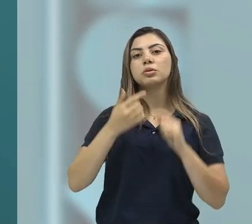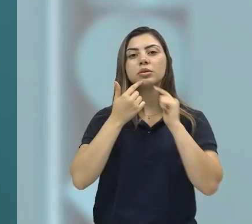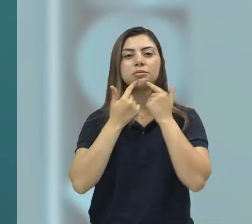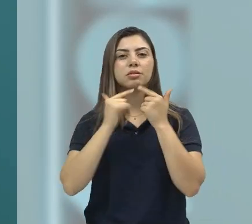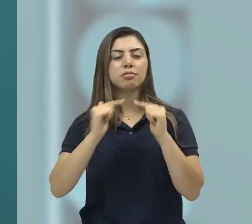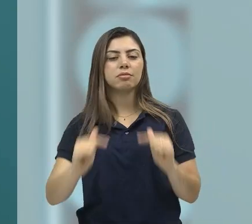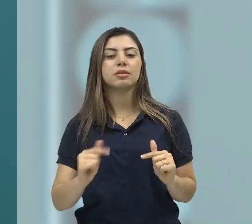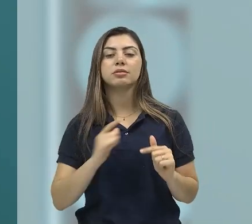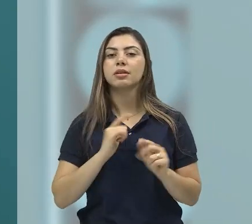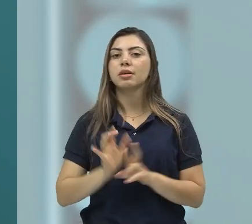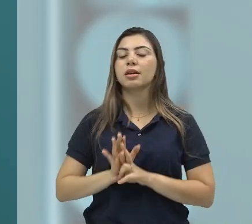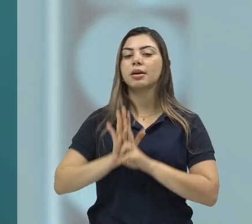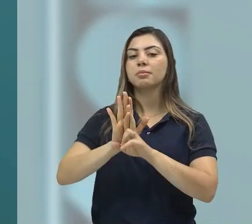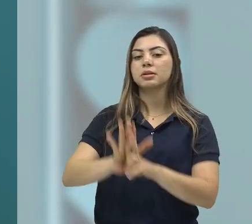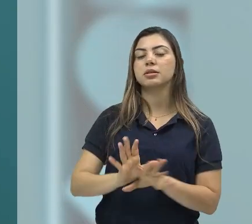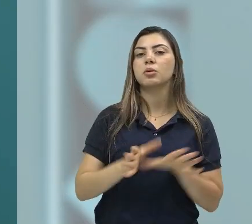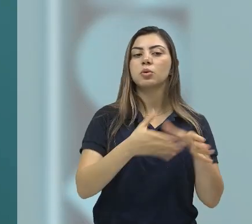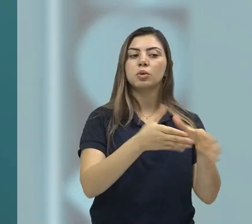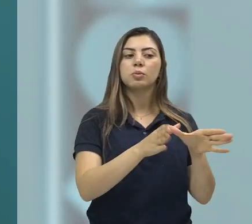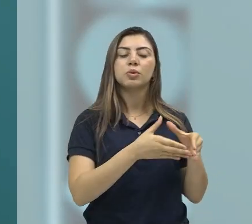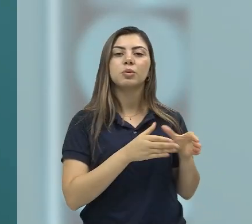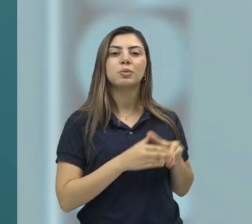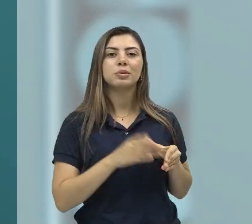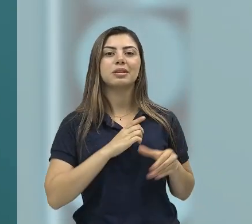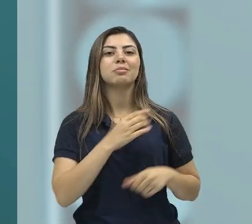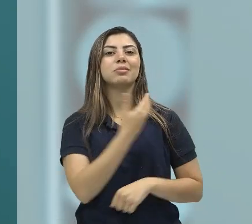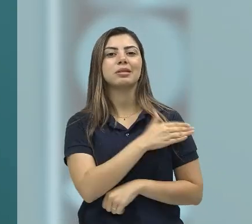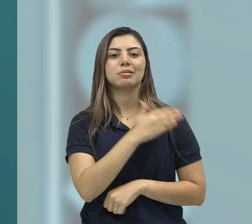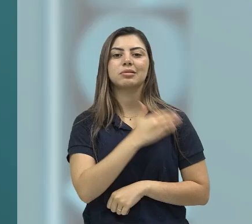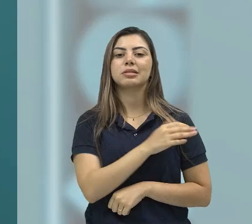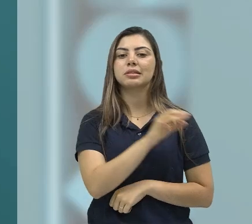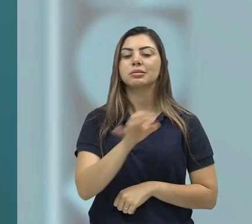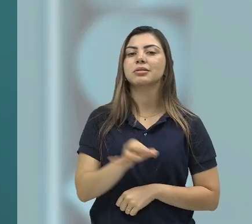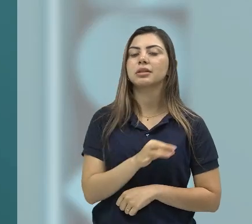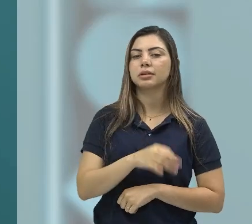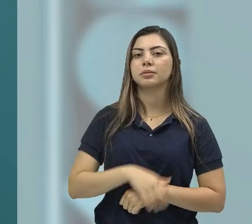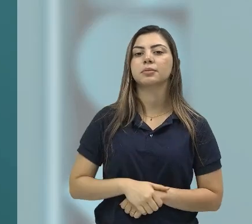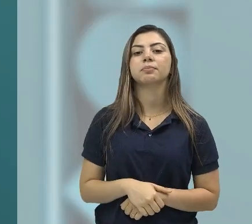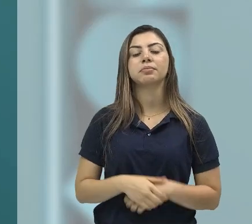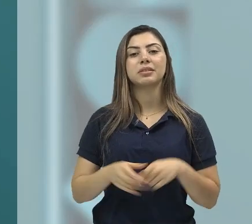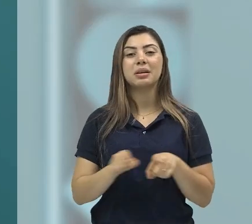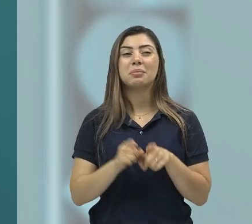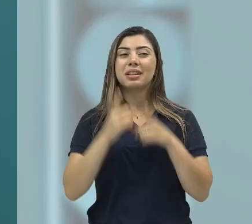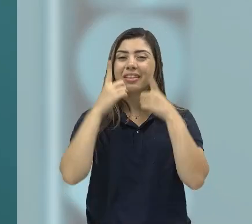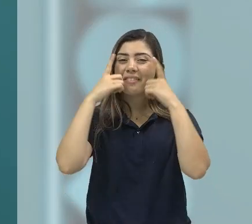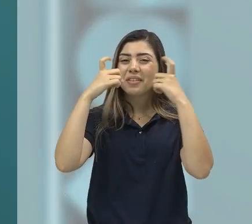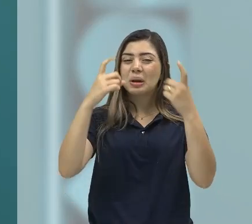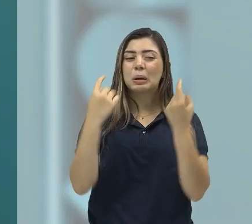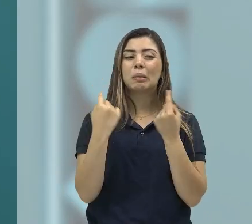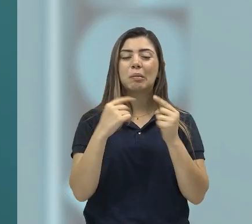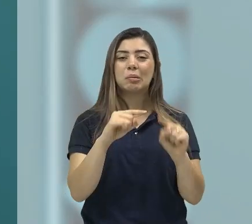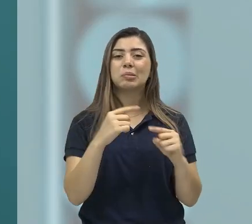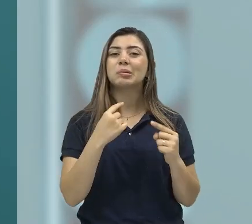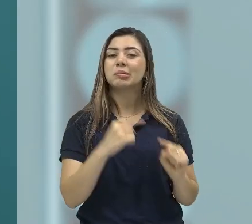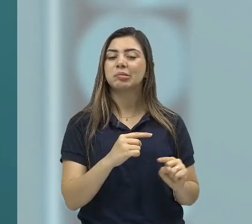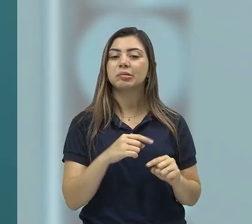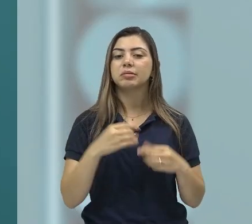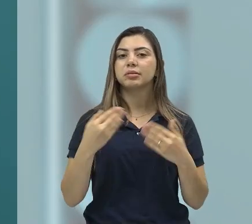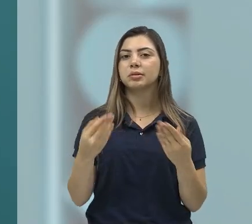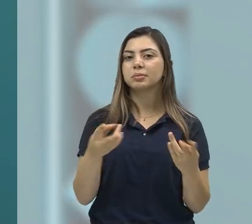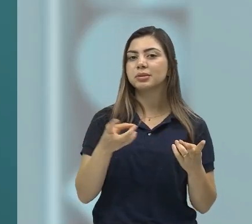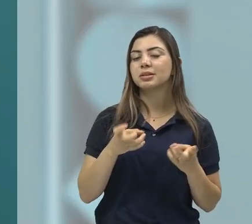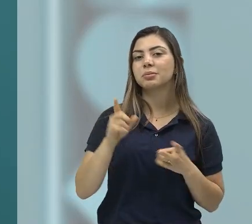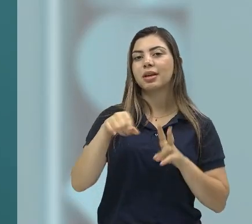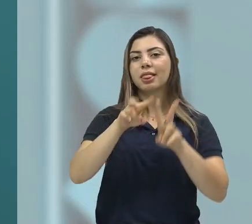surgem a representação de grupos marginalizados, a decolonialidade e a violência como testemunho. Então, são